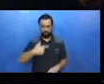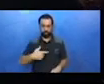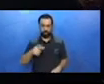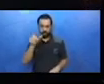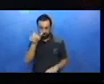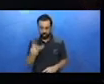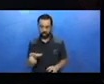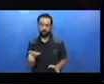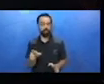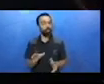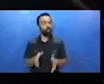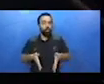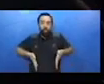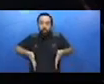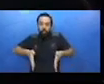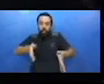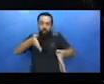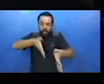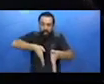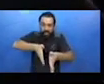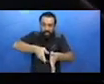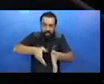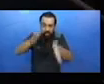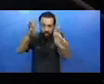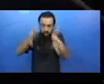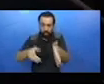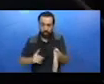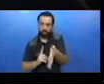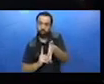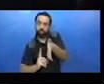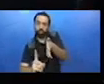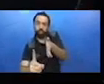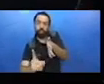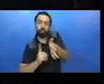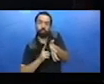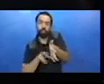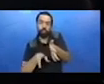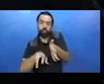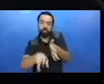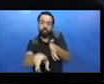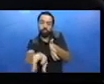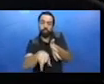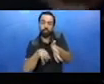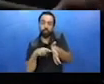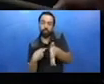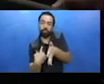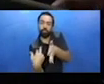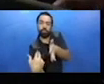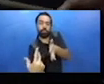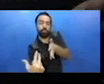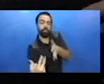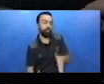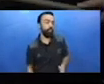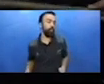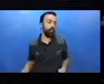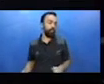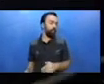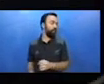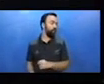desse espaço. Então, ele não pode tocar as bordas da raia, né? E ele não pode invadir a raia do outro competidor.